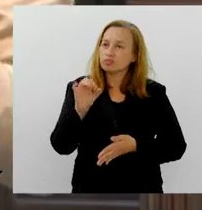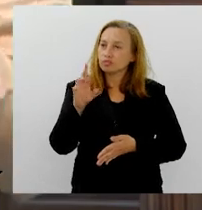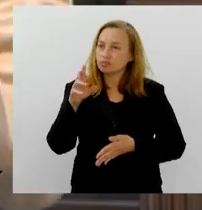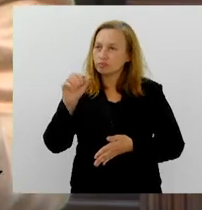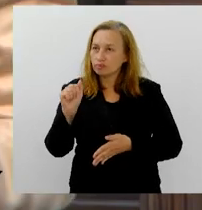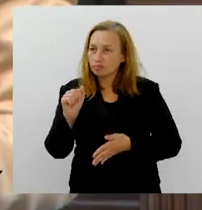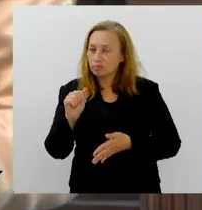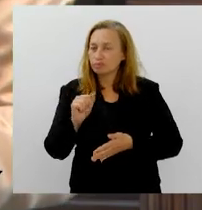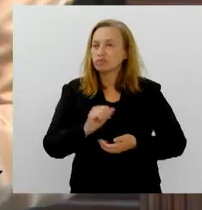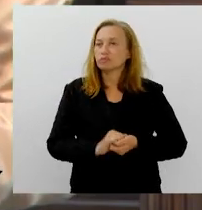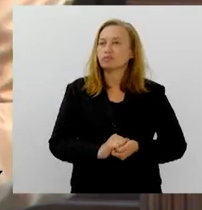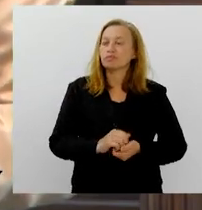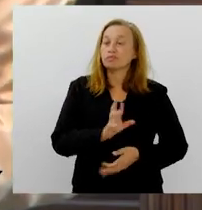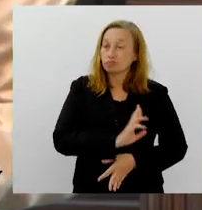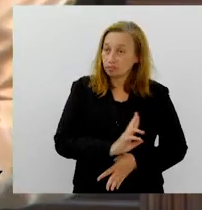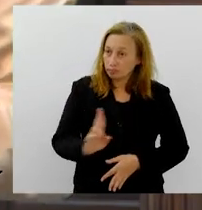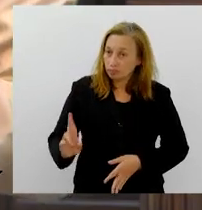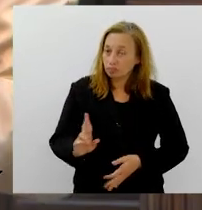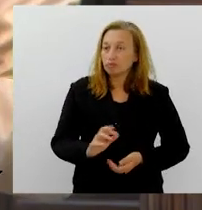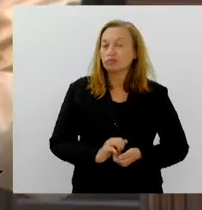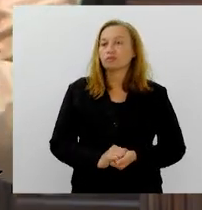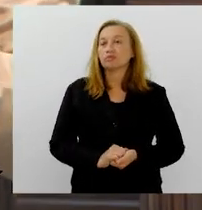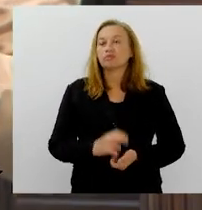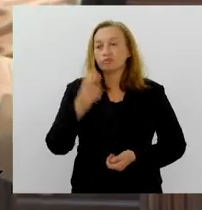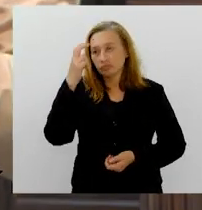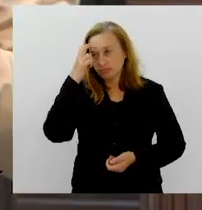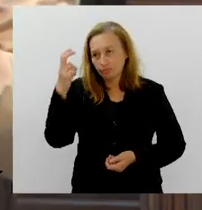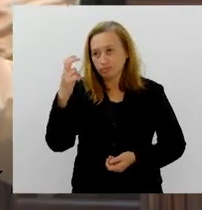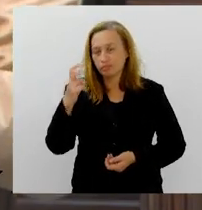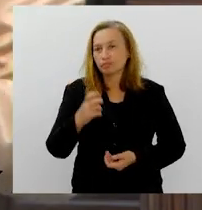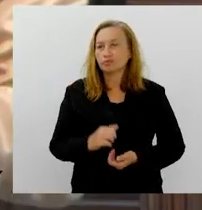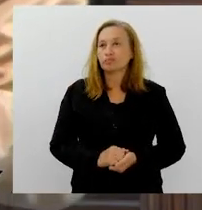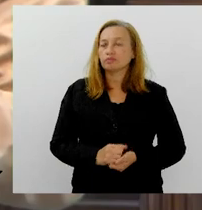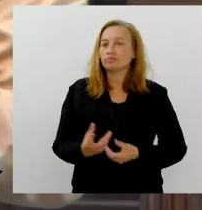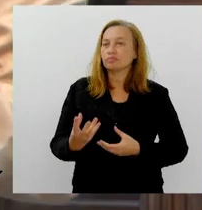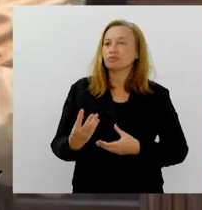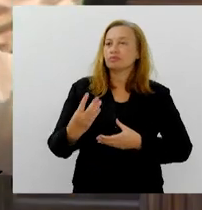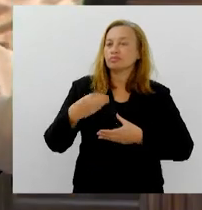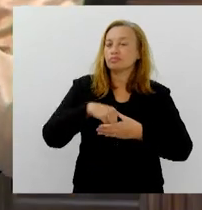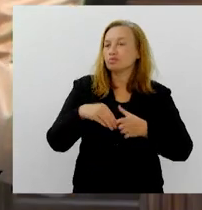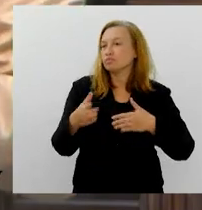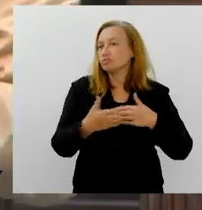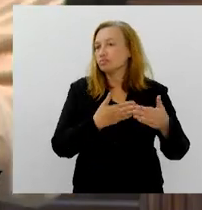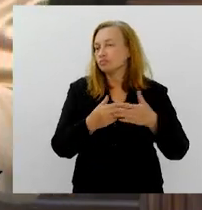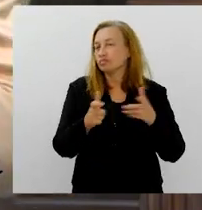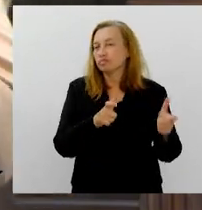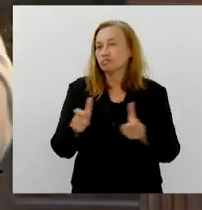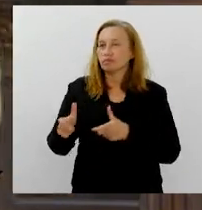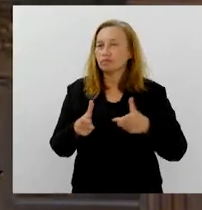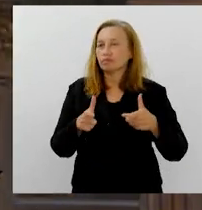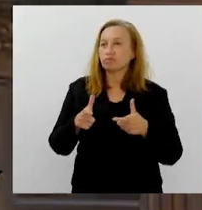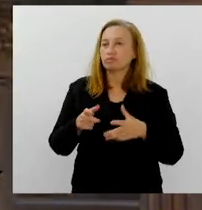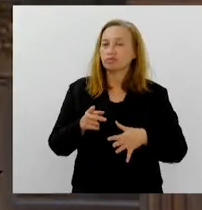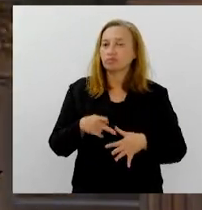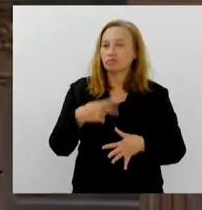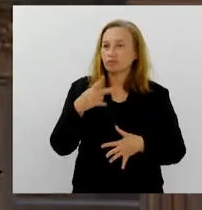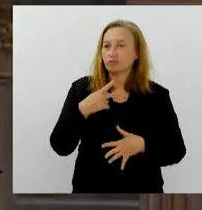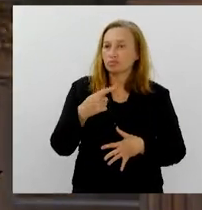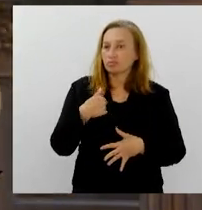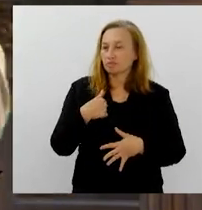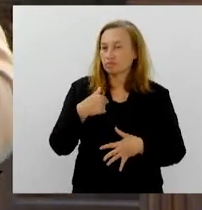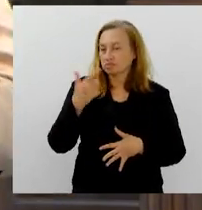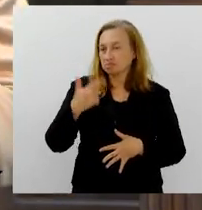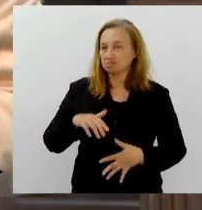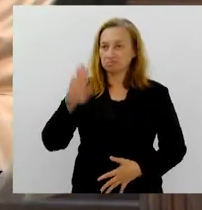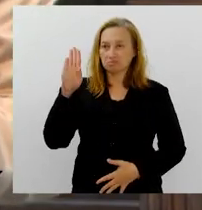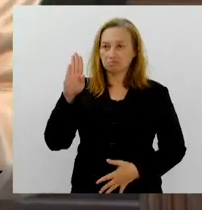na religiosidade. Cultura está em qualquer lugar. Eu costumo dizer que não sou candidato a nada,